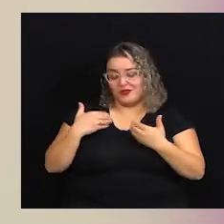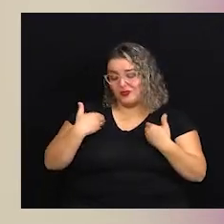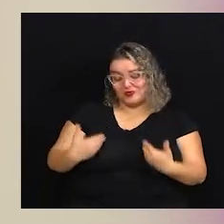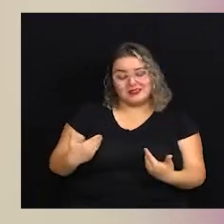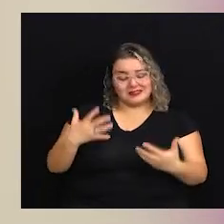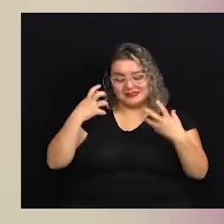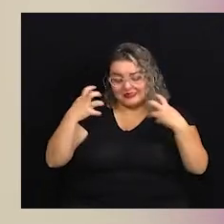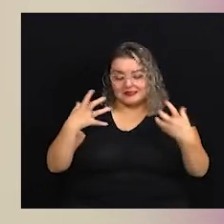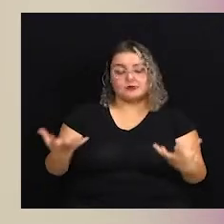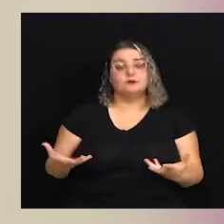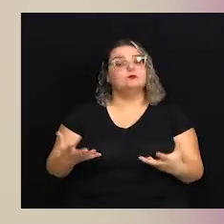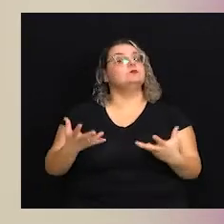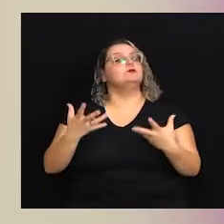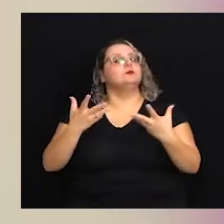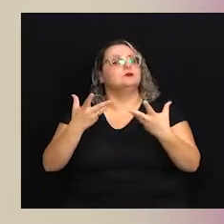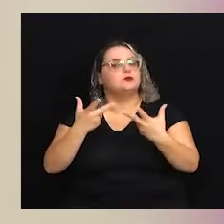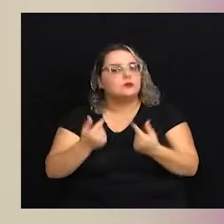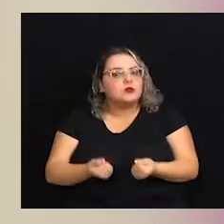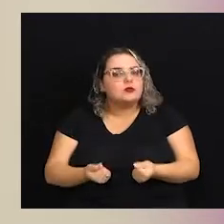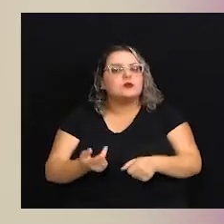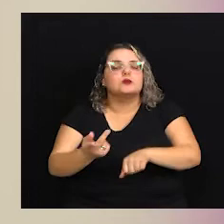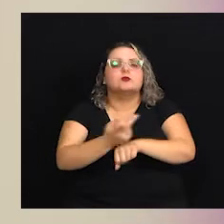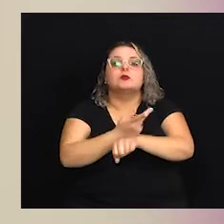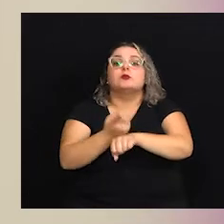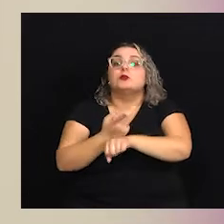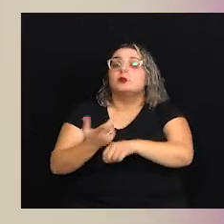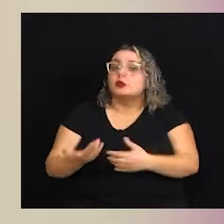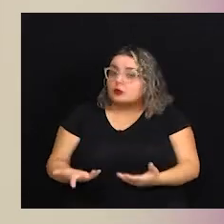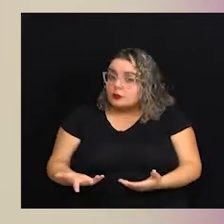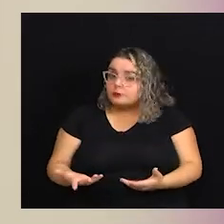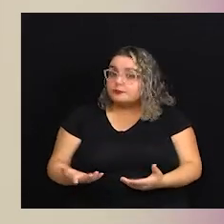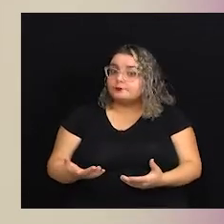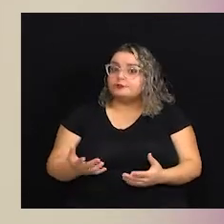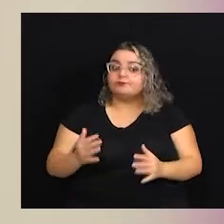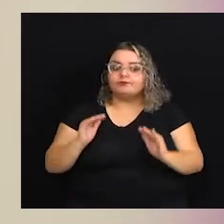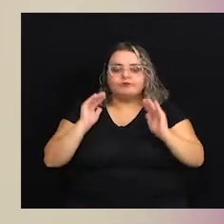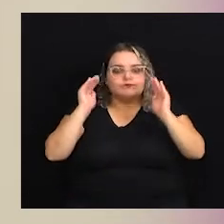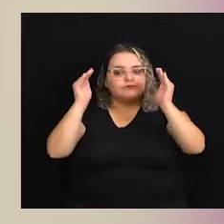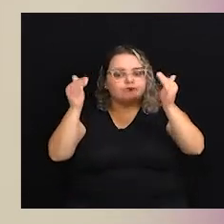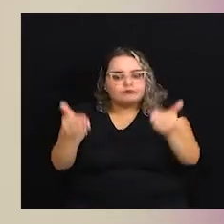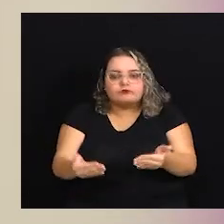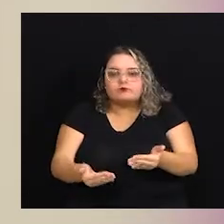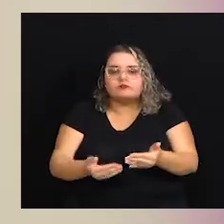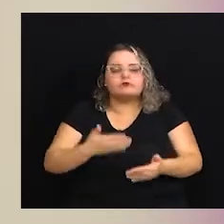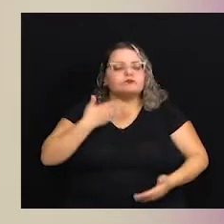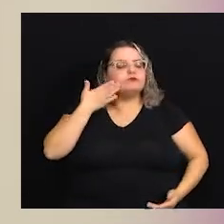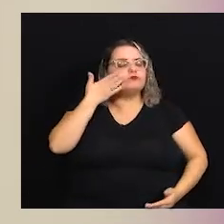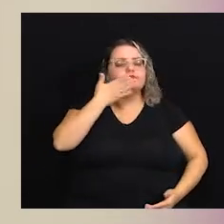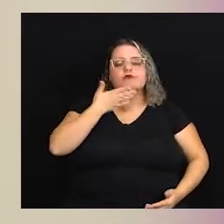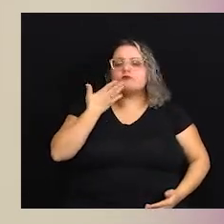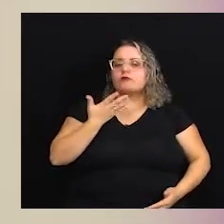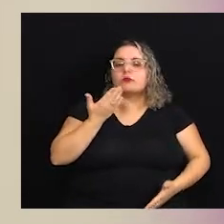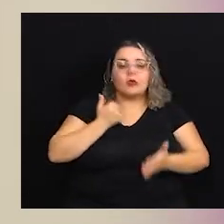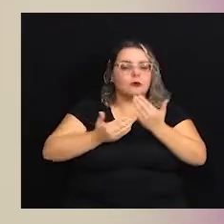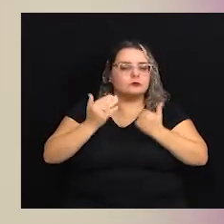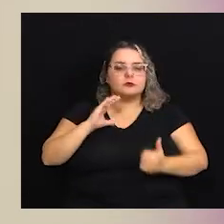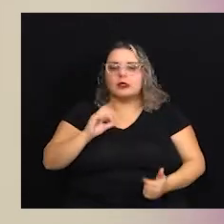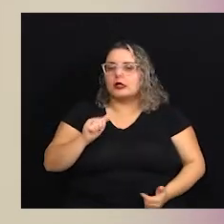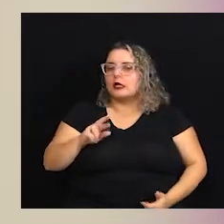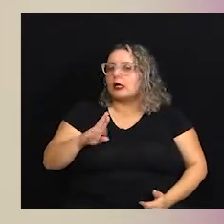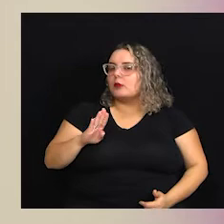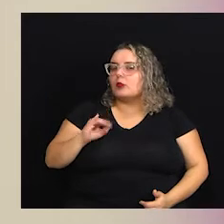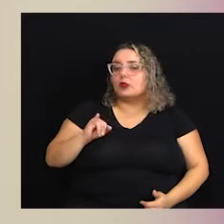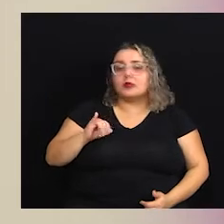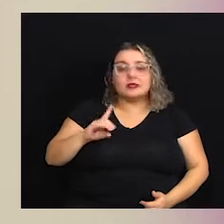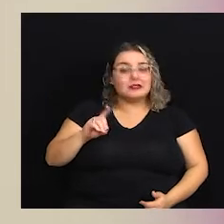cansada, então eu estou irritada. Então, tudo gera para que ela busque. Então, é a tendência daquela vontade de doce, daquela vontade de comer carboidrato